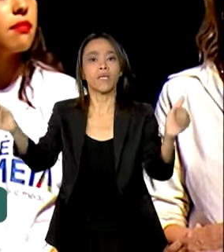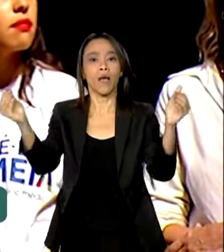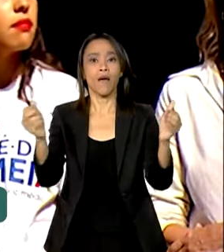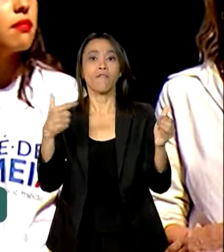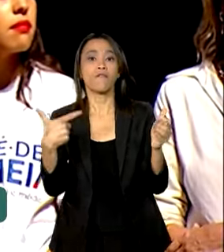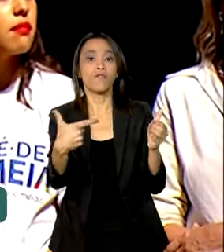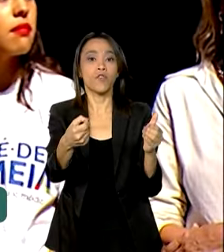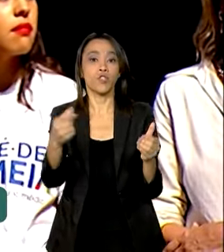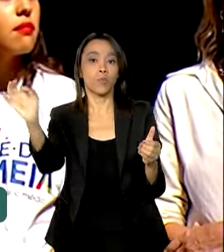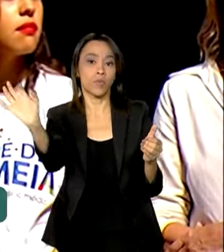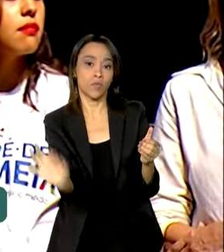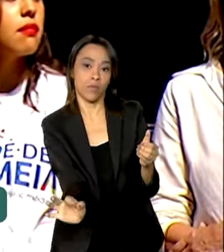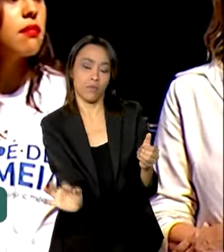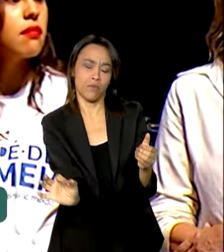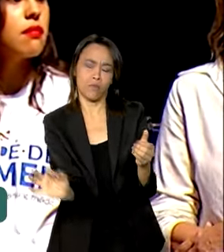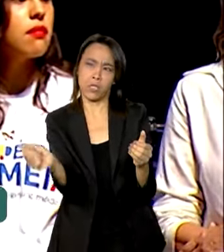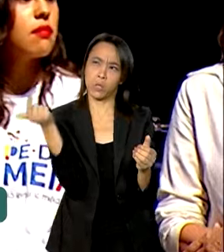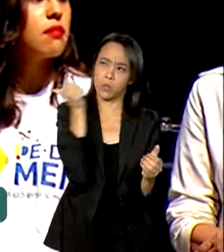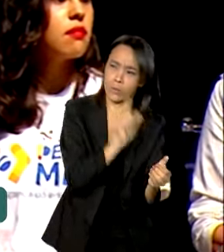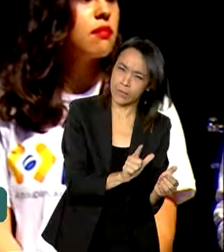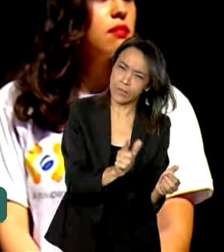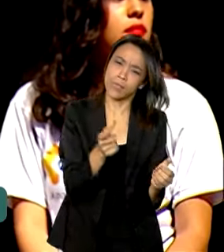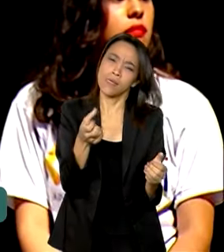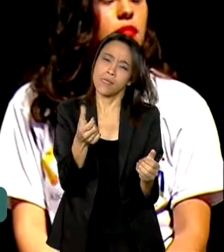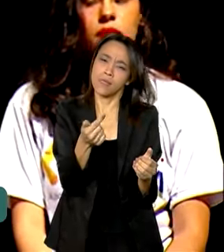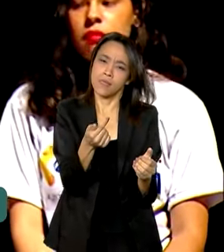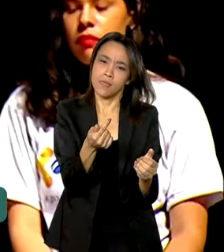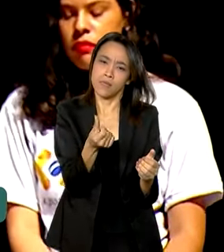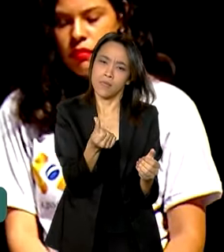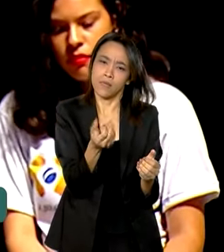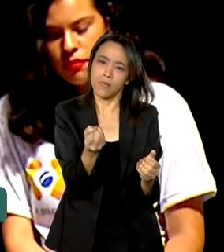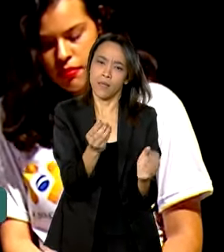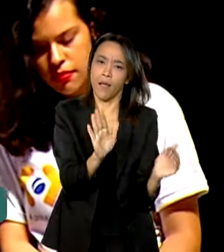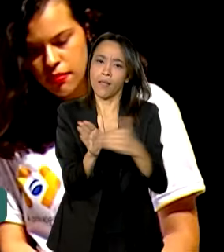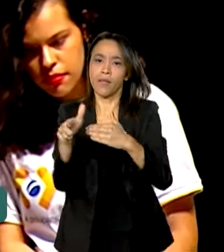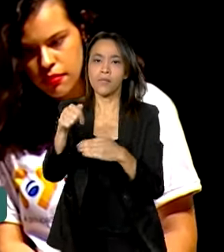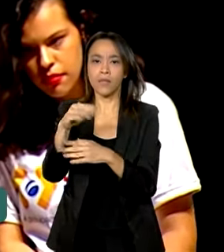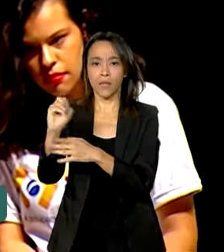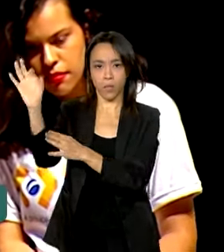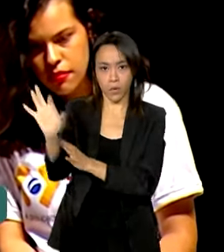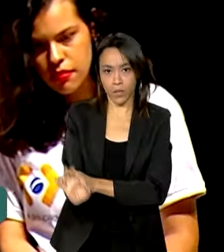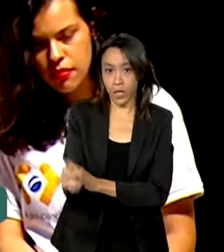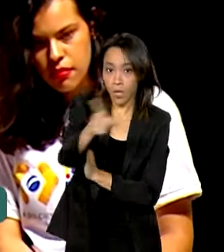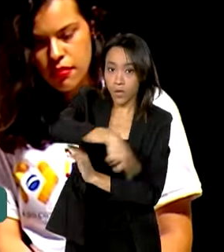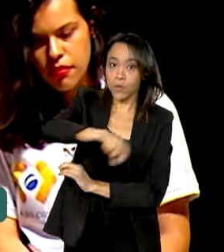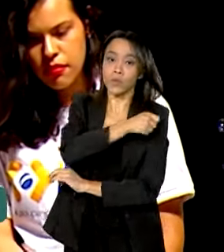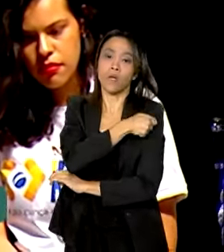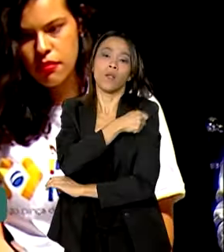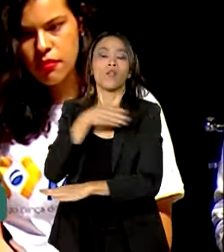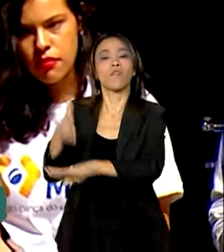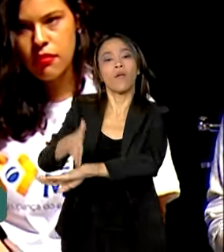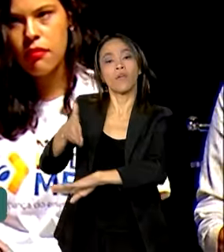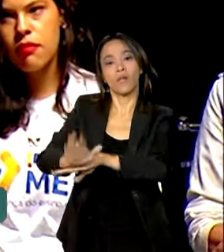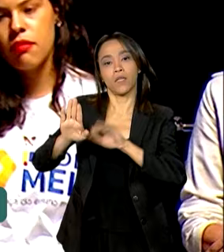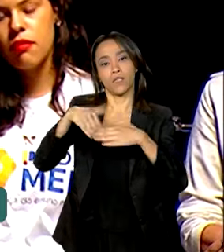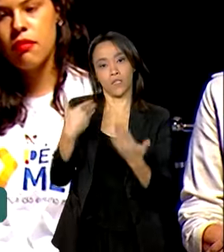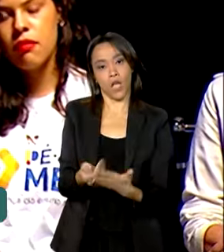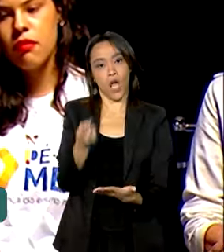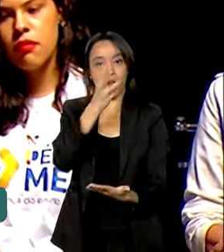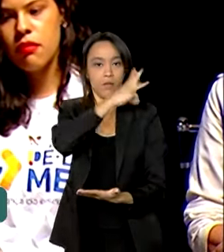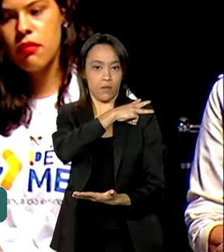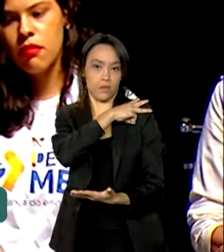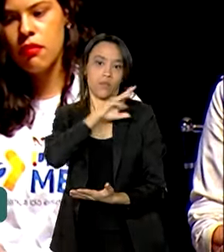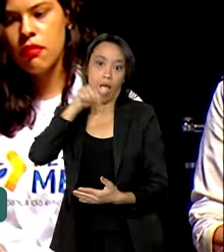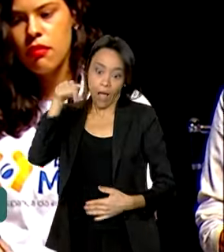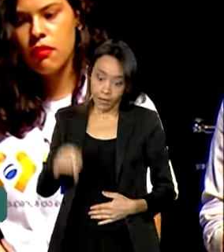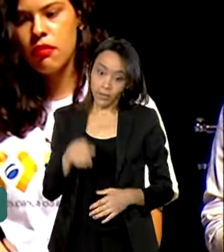mais, chegar em torno de 60% a 70% dos alunos do ensino médio, de escola pública aqui da Paraíba.